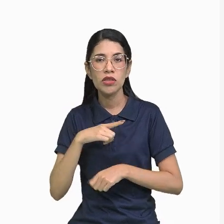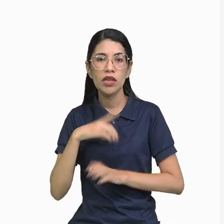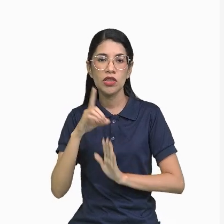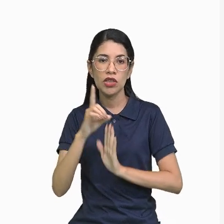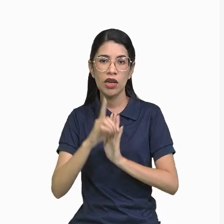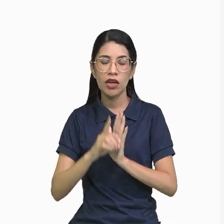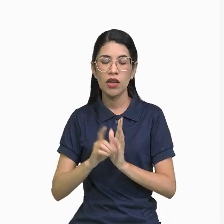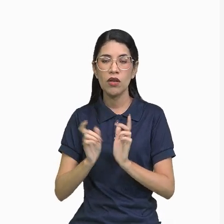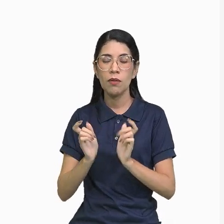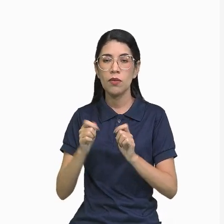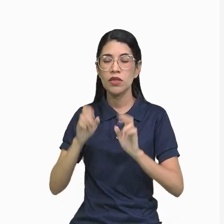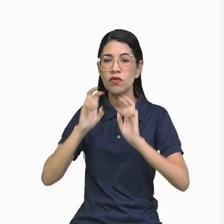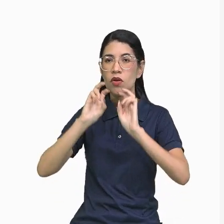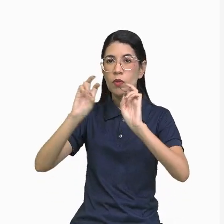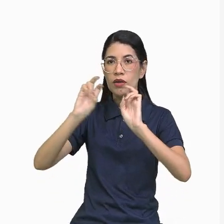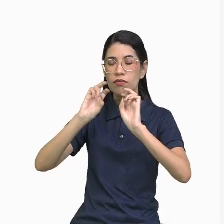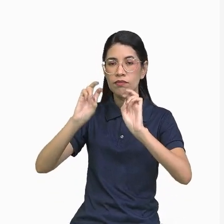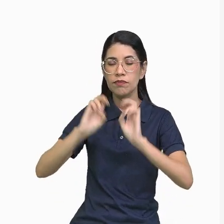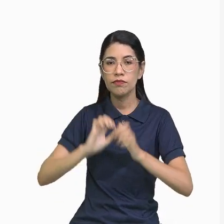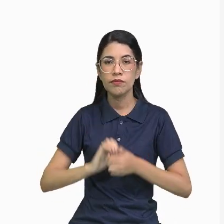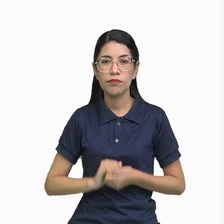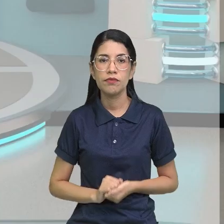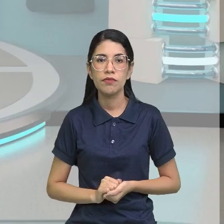o direito ao grito.